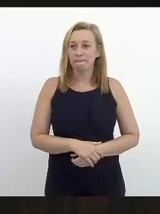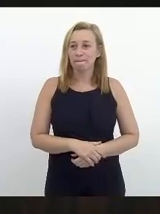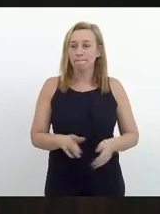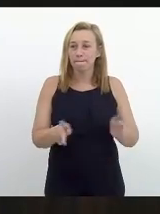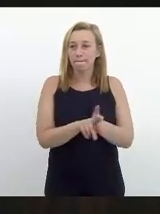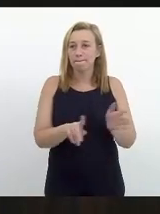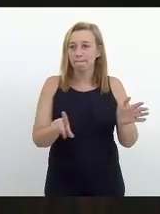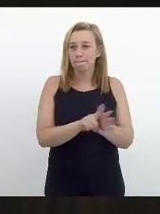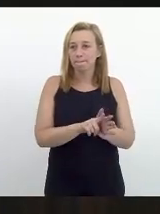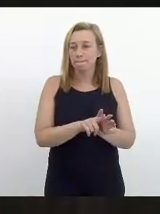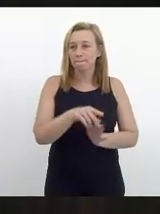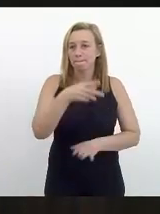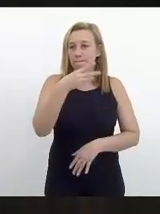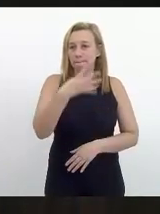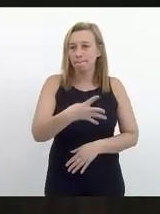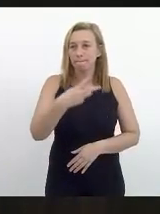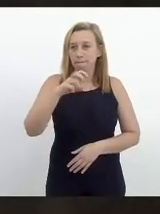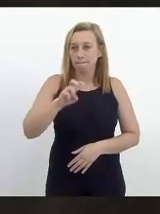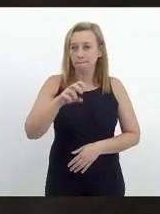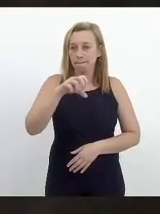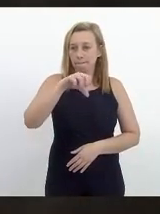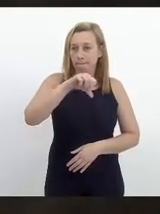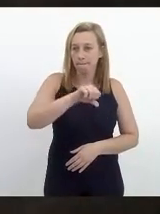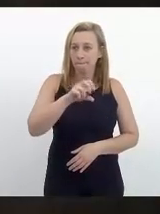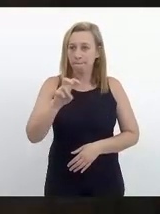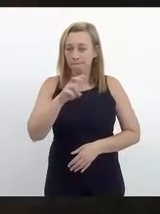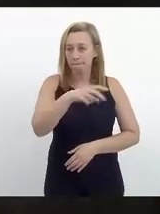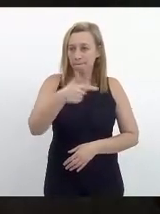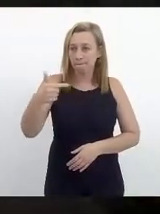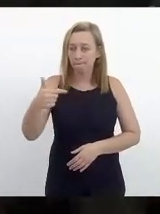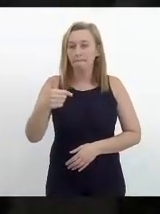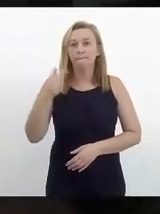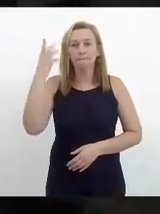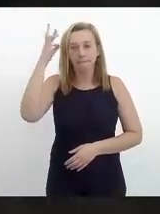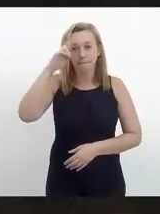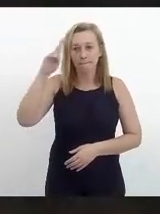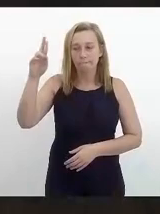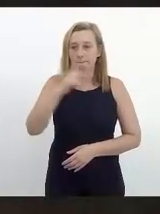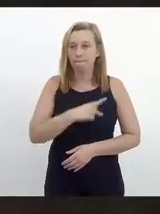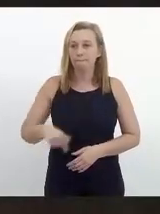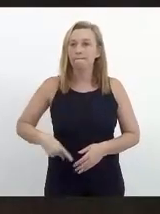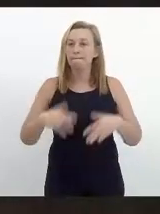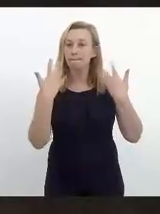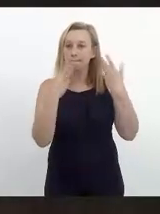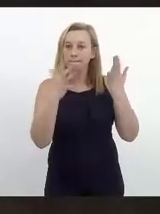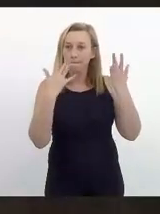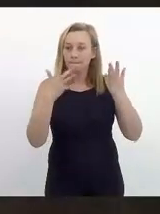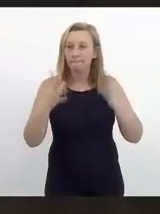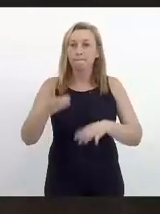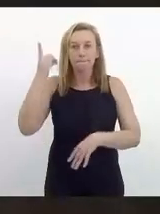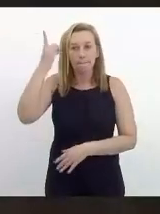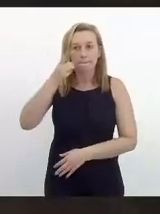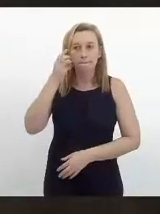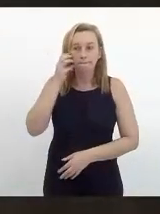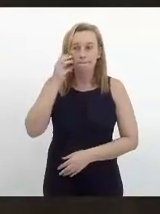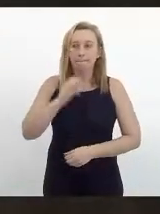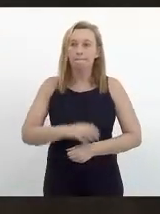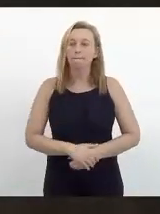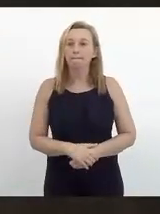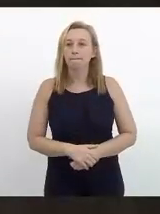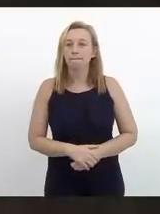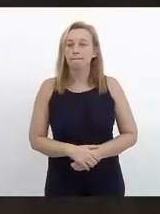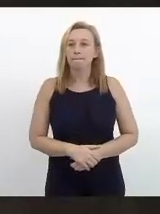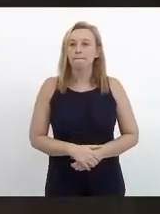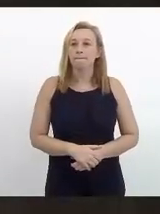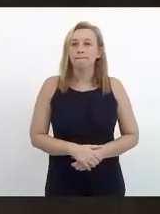projeto 4595 de 21. Senhor presidente, em primeiro lugar, elogiar a iniciativa do deputado Valdeque Carneiro